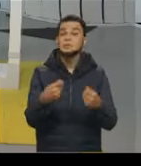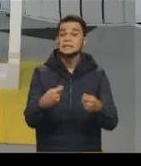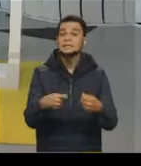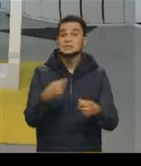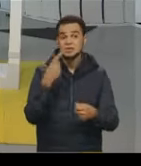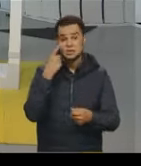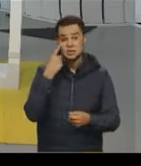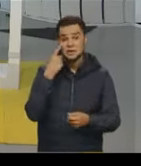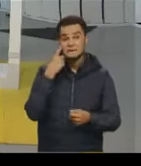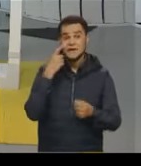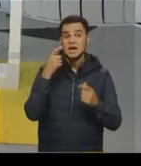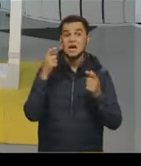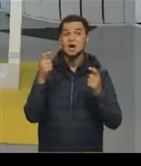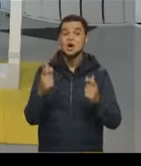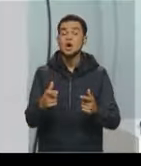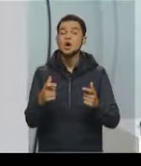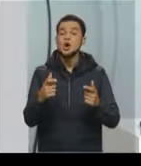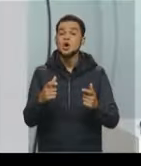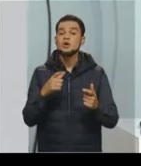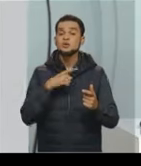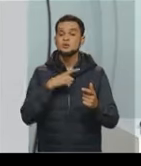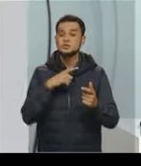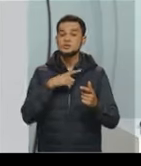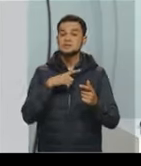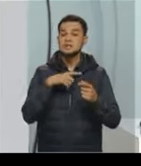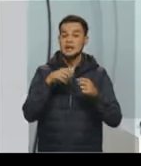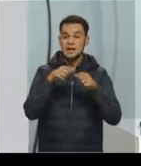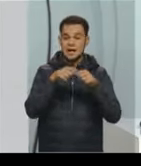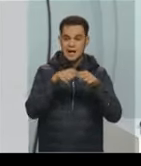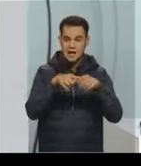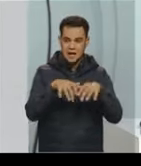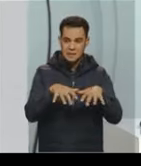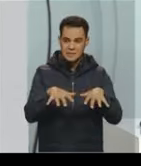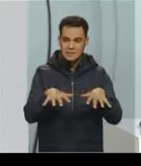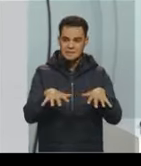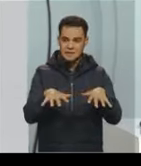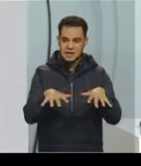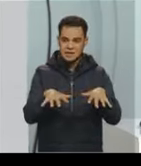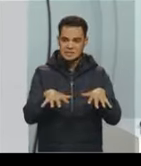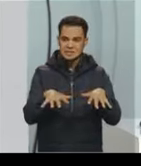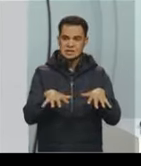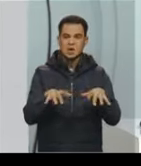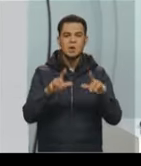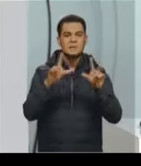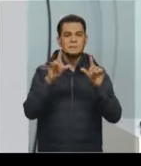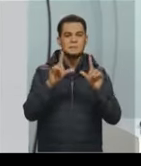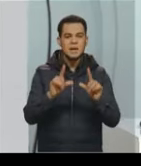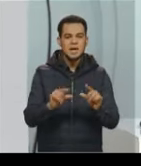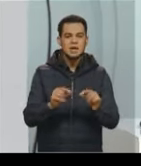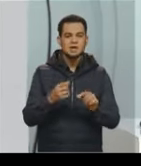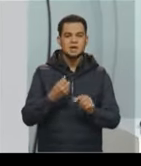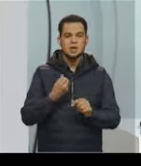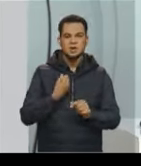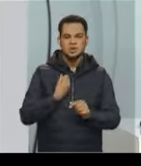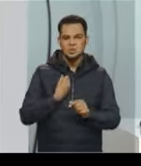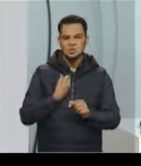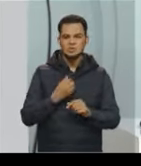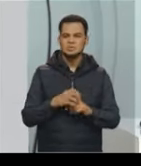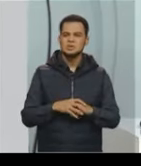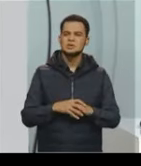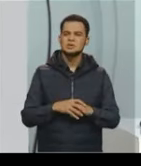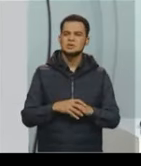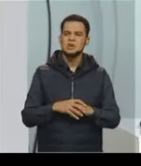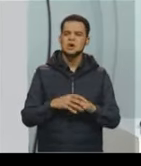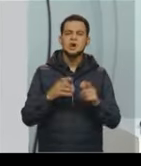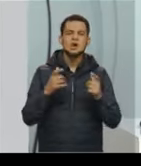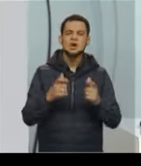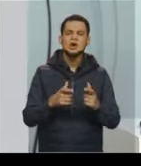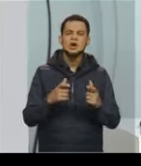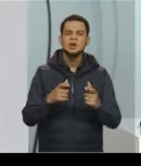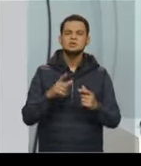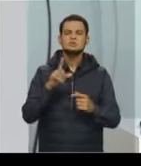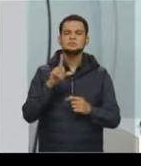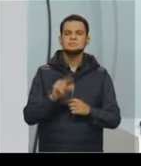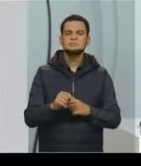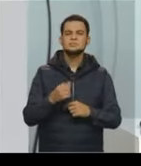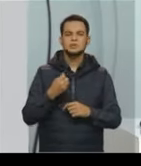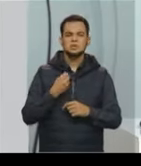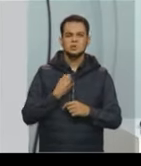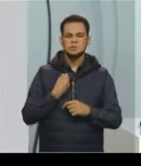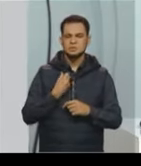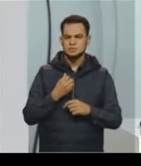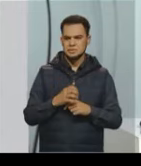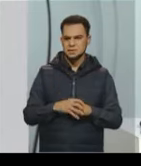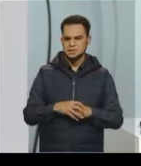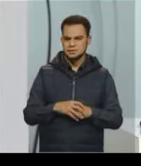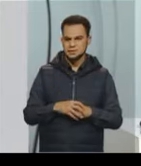minha ramificação vai ter o menor número, ok? Então, onde a ramificação vai ter o menor número?